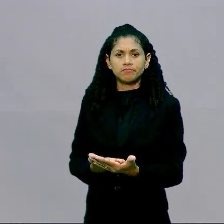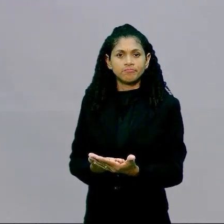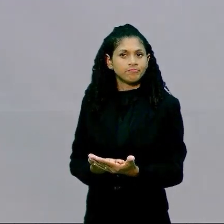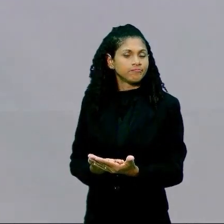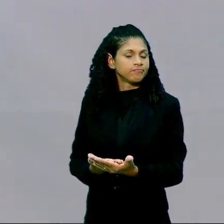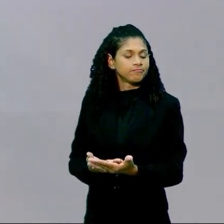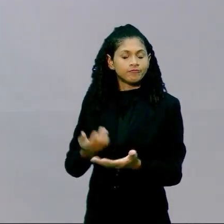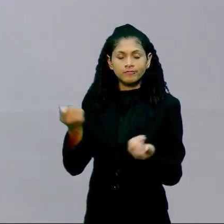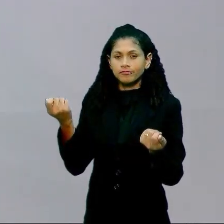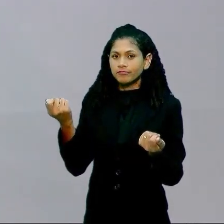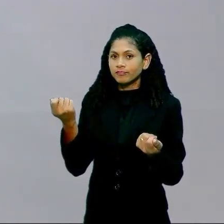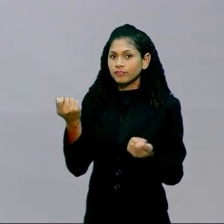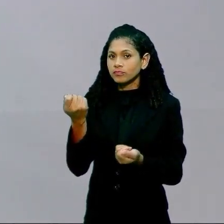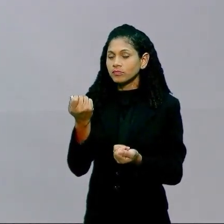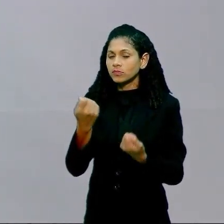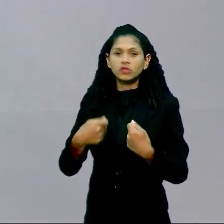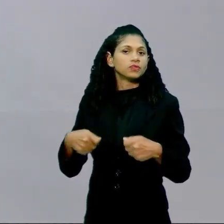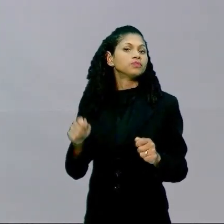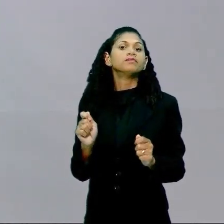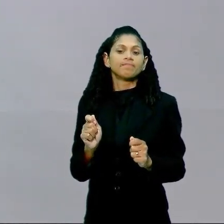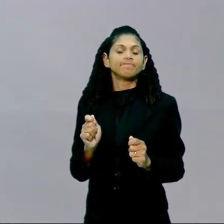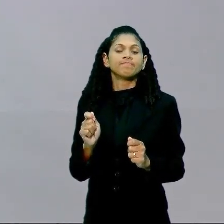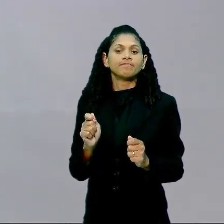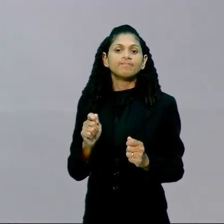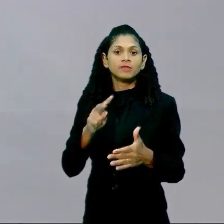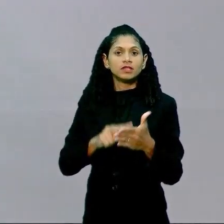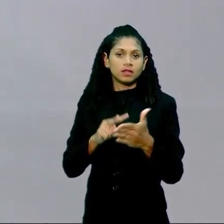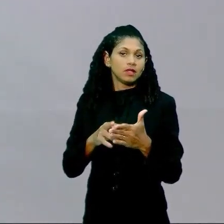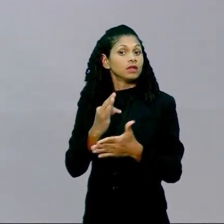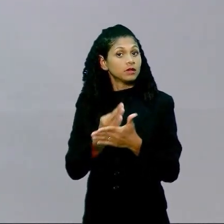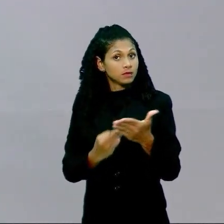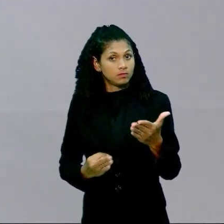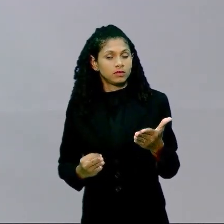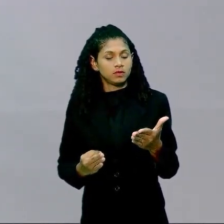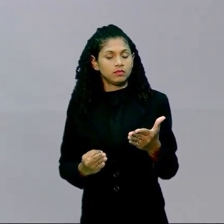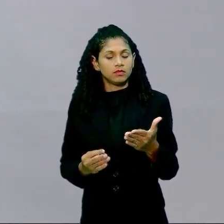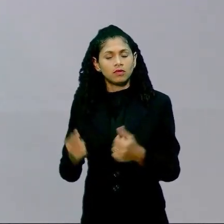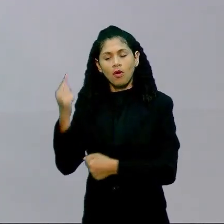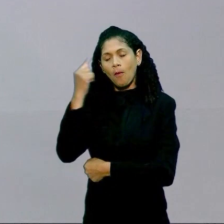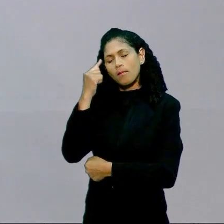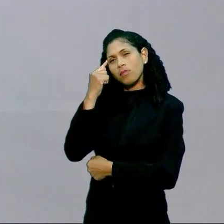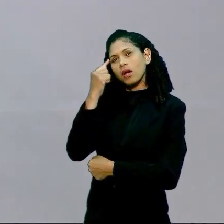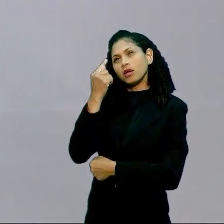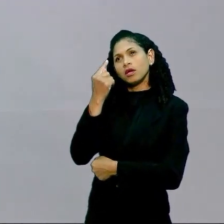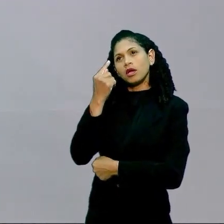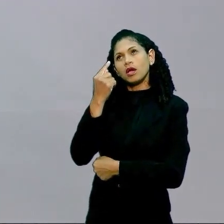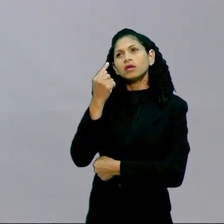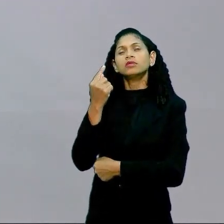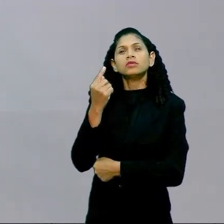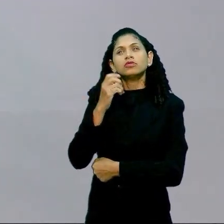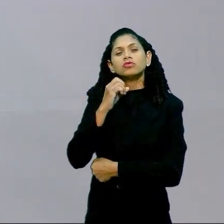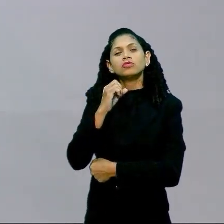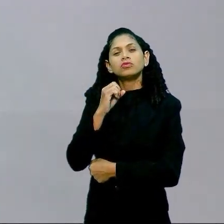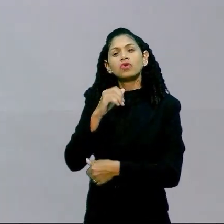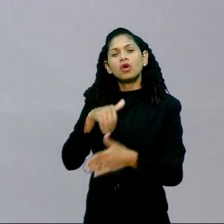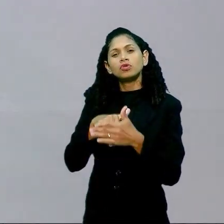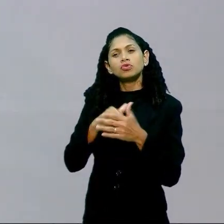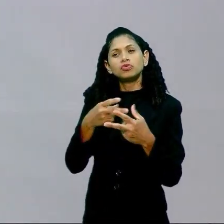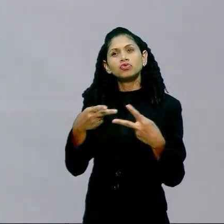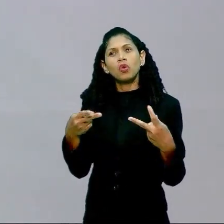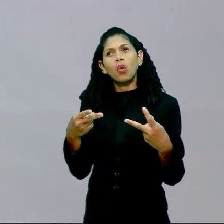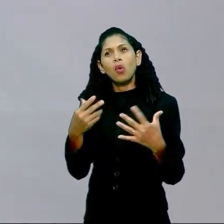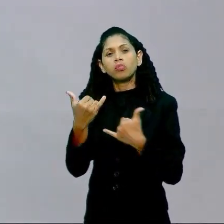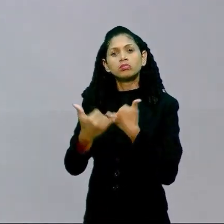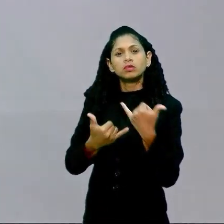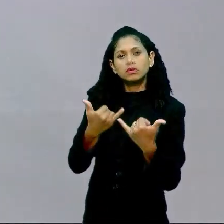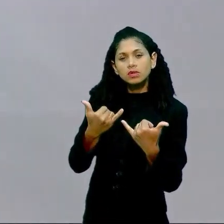texto na primeira alternativa, quando eu penso em jogo e brincadeiras. Quando eu já compreendo qual